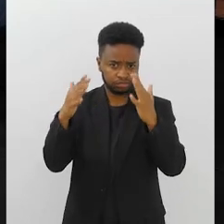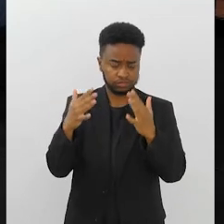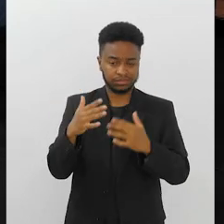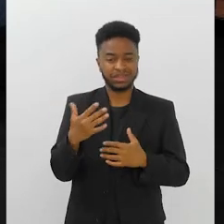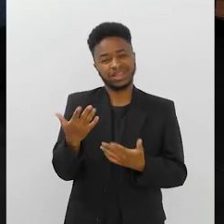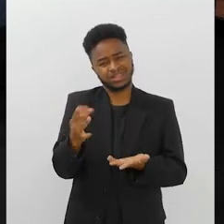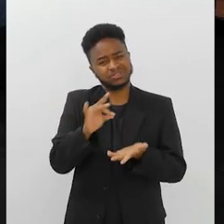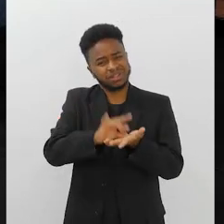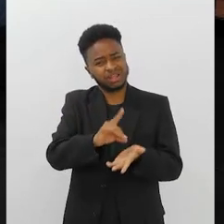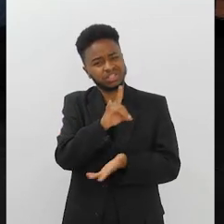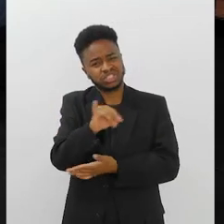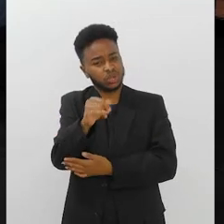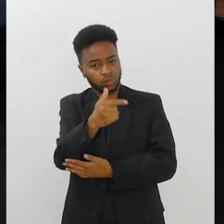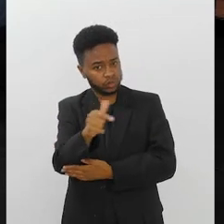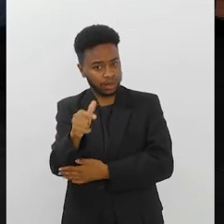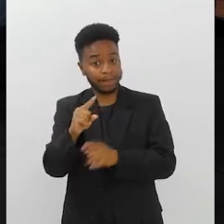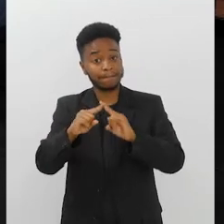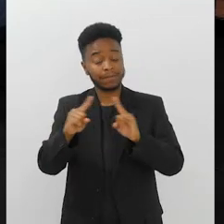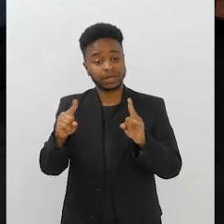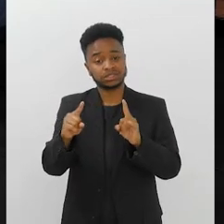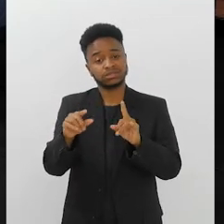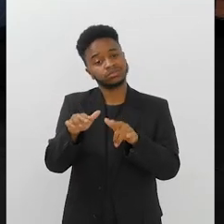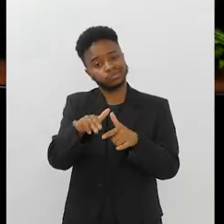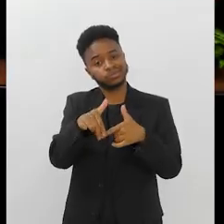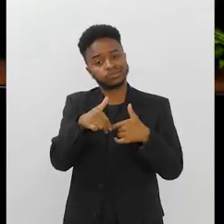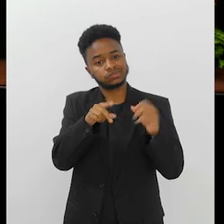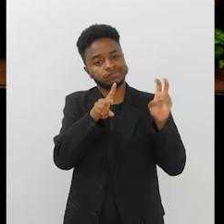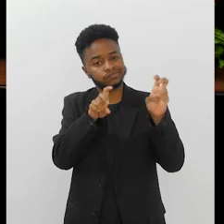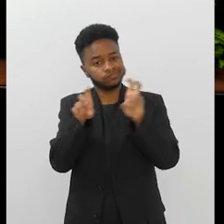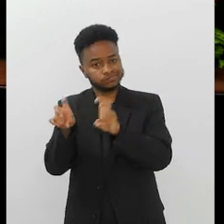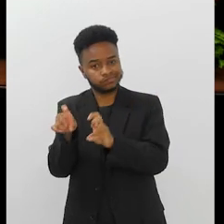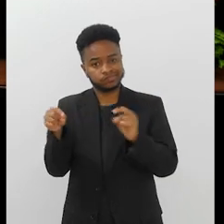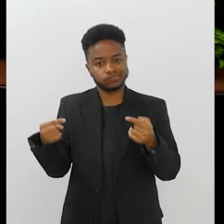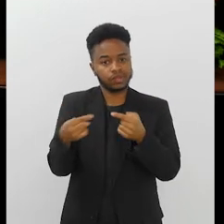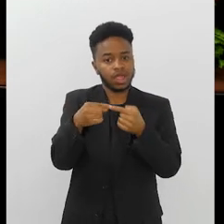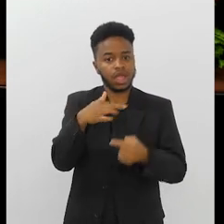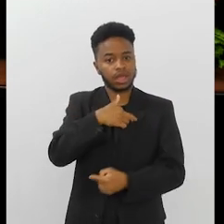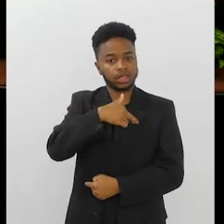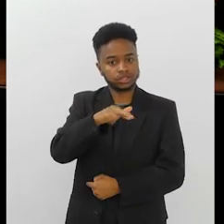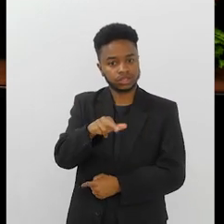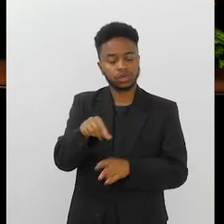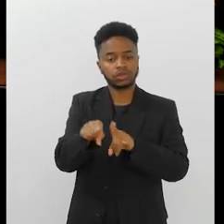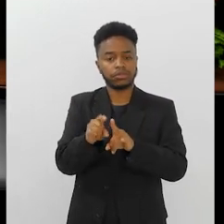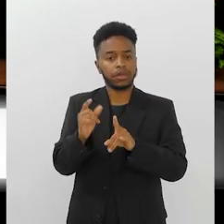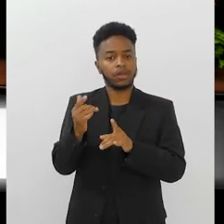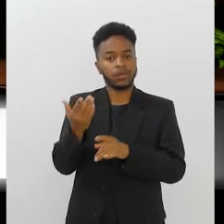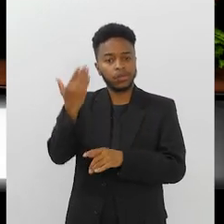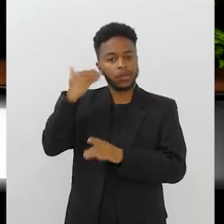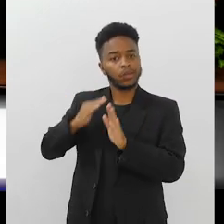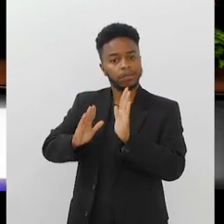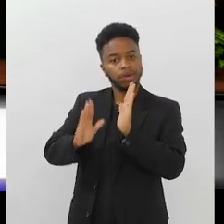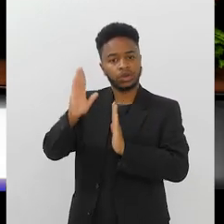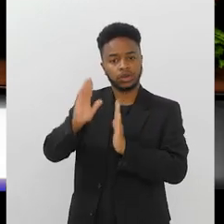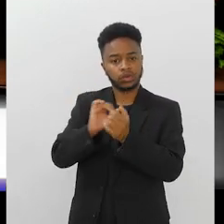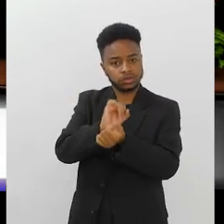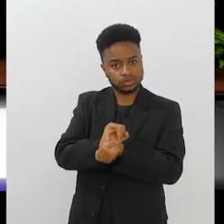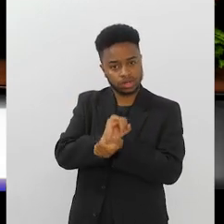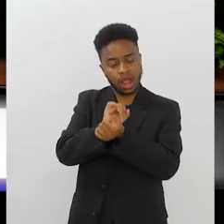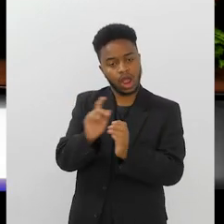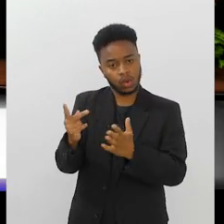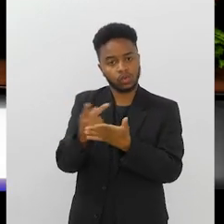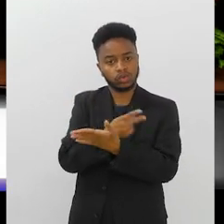verdade a data em si não existiria né mas existe a partir de toda essa questão Religiosa e da escravidão que